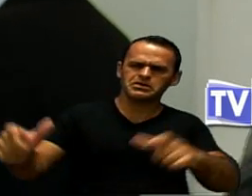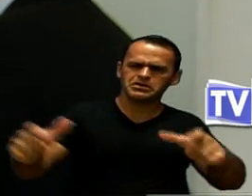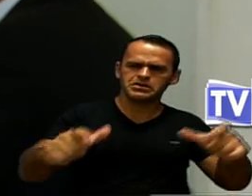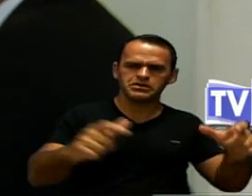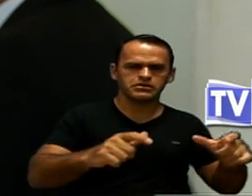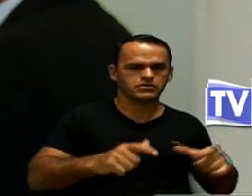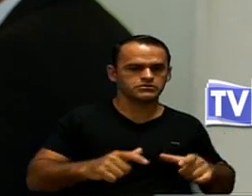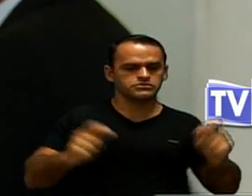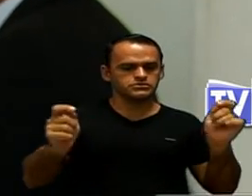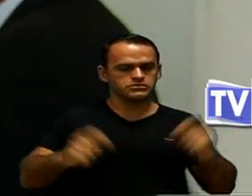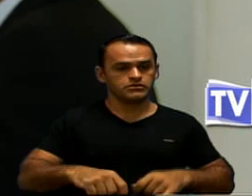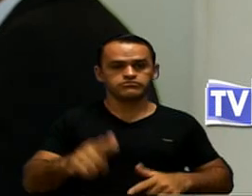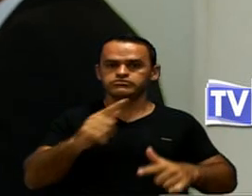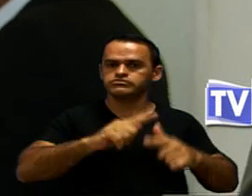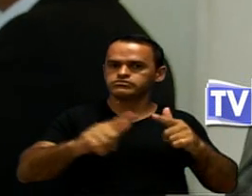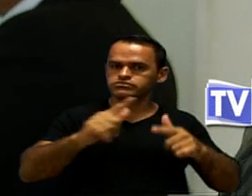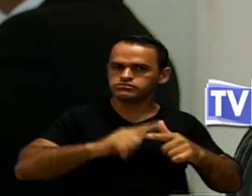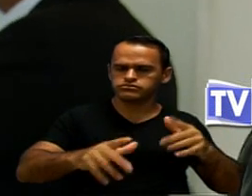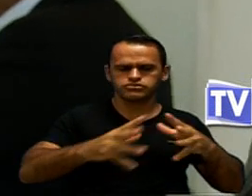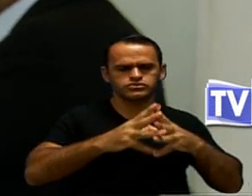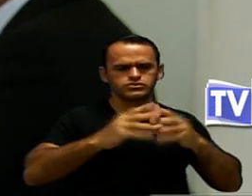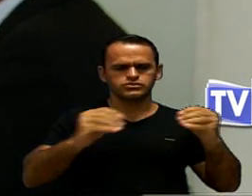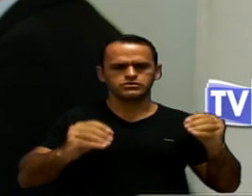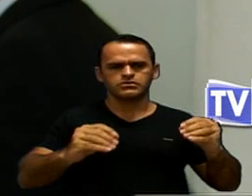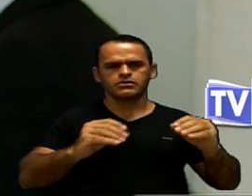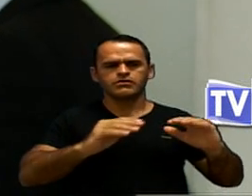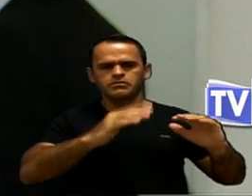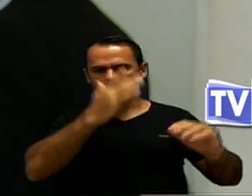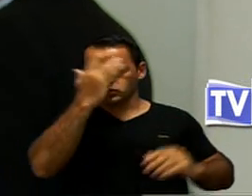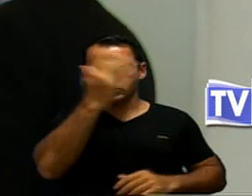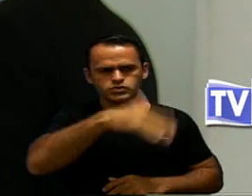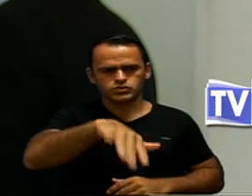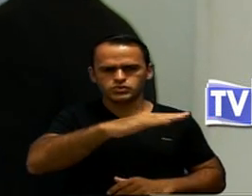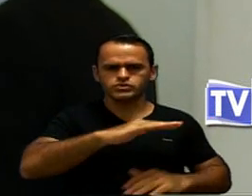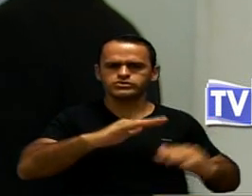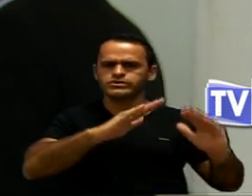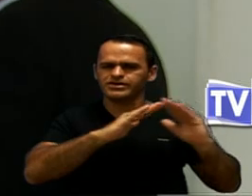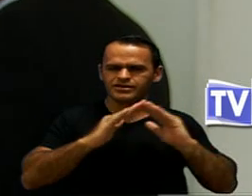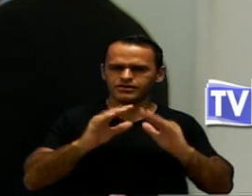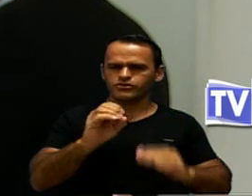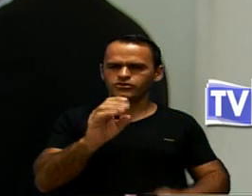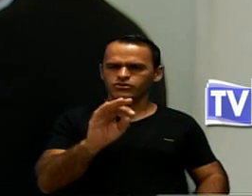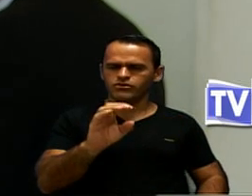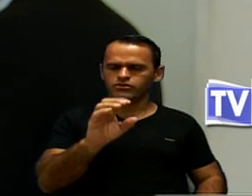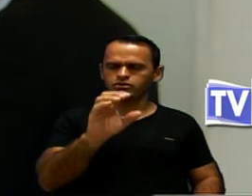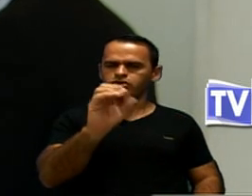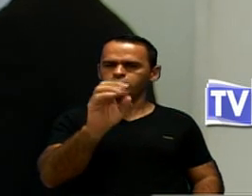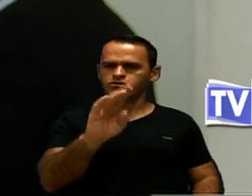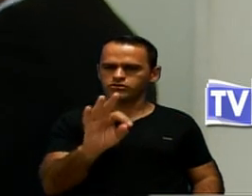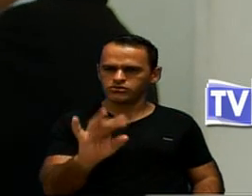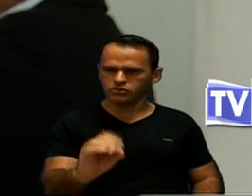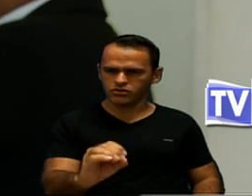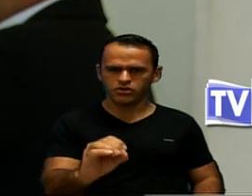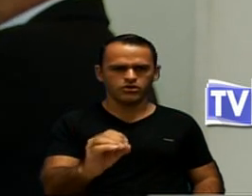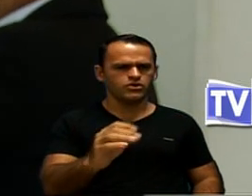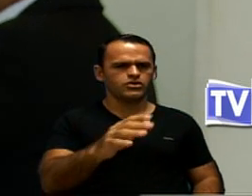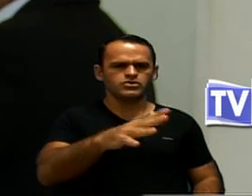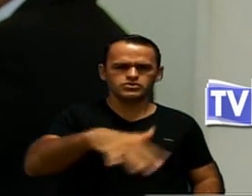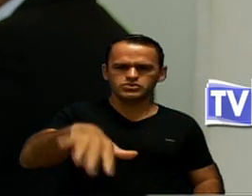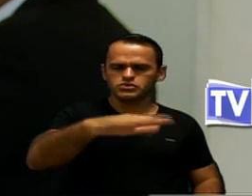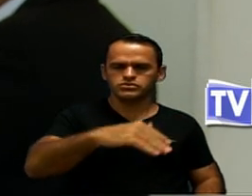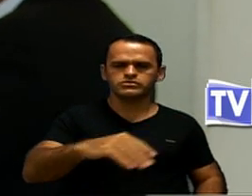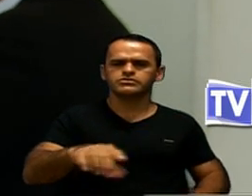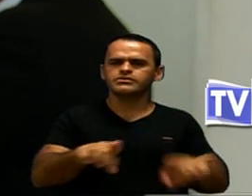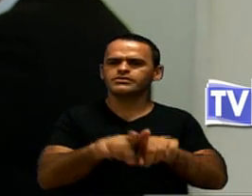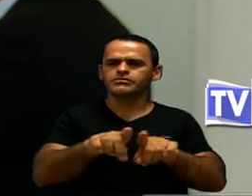seja solucionado, porque os moradores ali do Horto Florestal 1, 2, os moradores do Parque